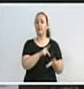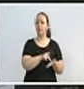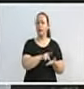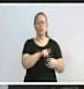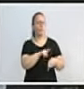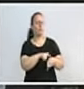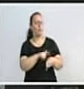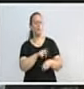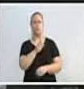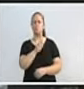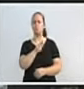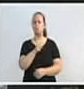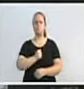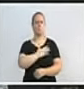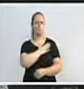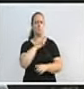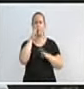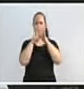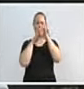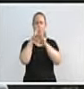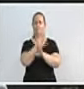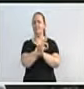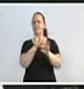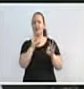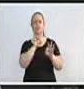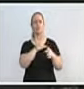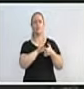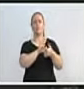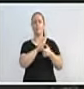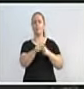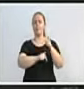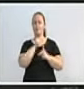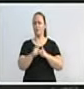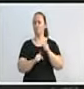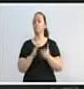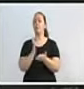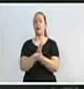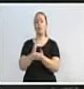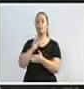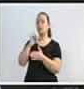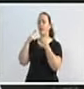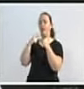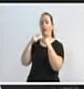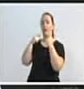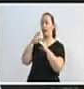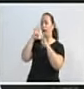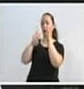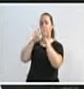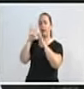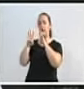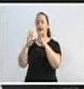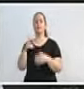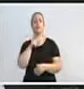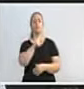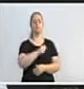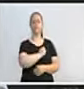nosso prefeito Napoleão criticou ninguém, mas sim, ele mostrou o trabalho. Enquanto alguns criticavam as melhorias que ele fez,